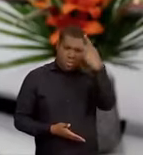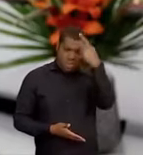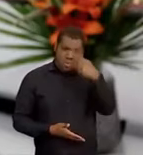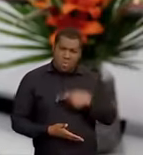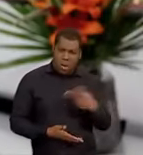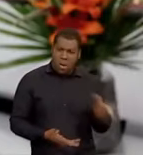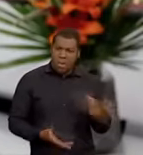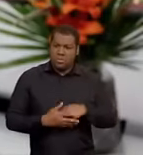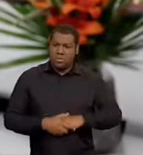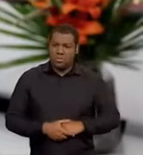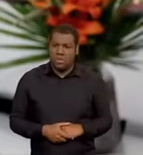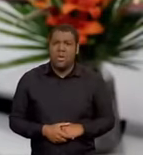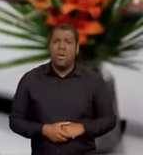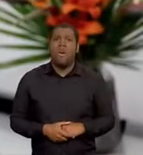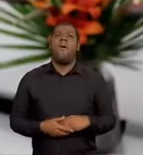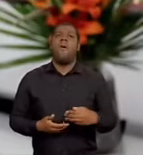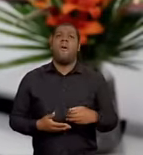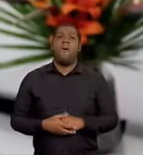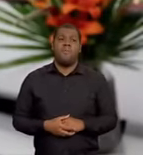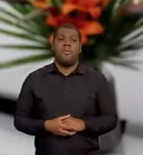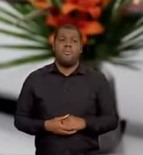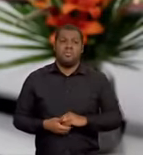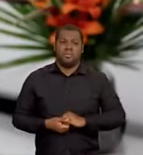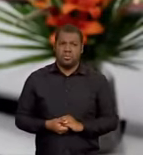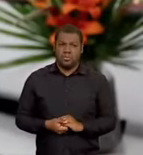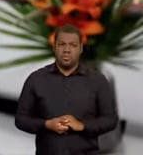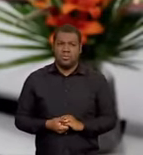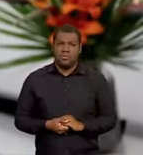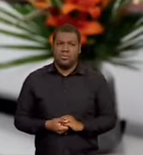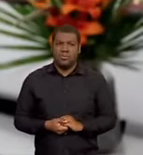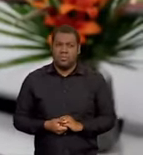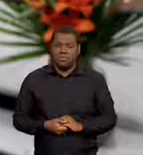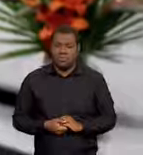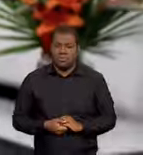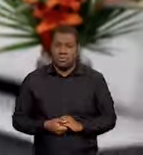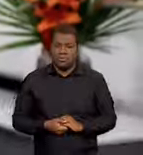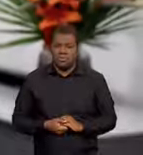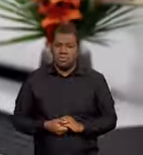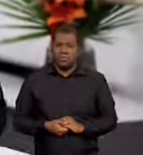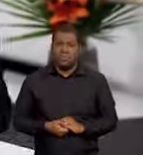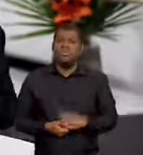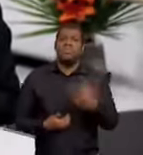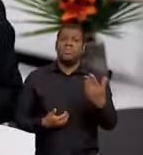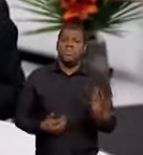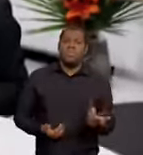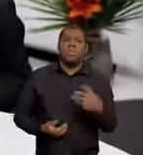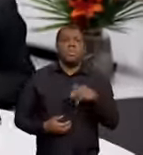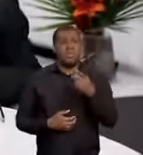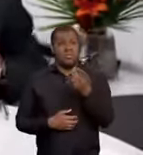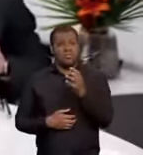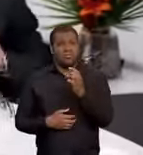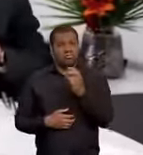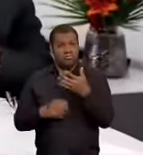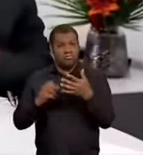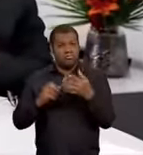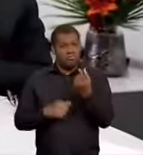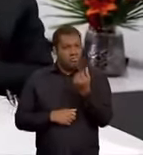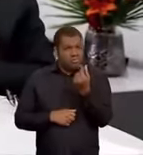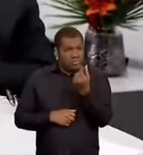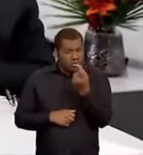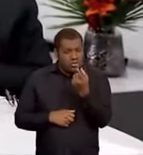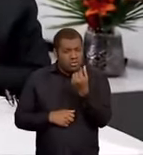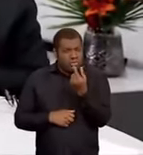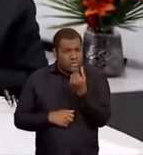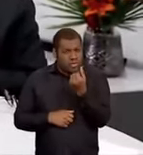comércio exterior. Isso funcionaria como assim? A gente reconhece o peso de cada moeda e quanto ela representa em relação ao do outro. Isso, depois dos